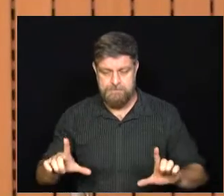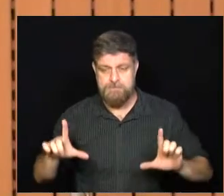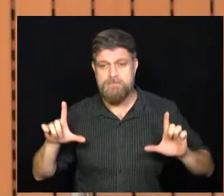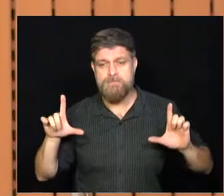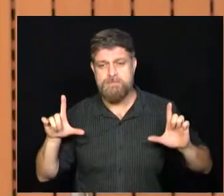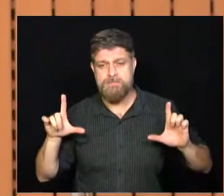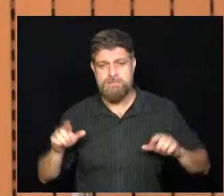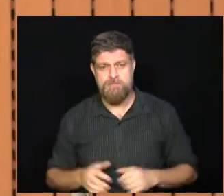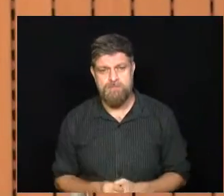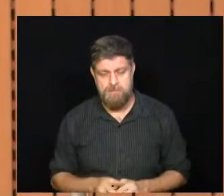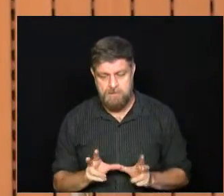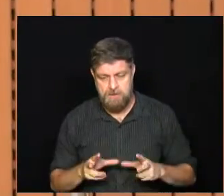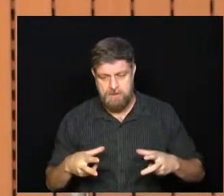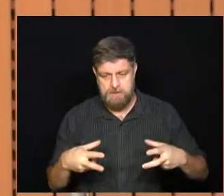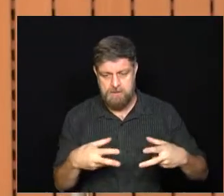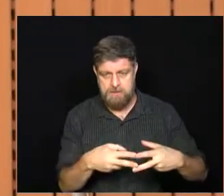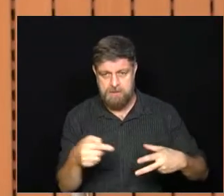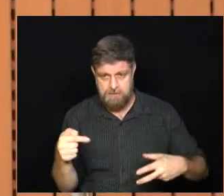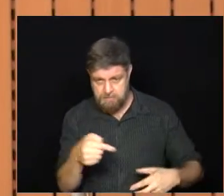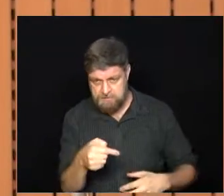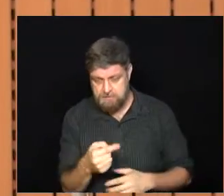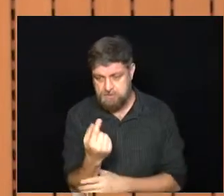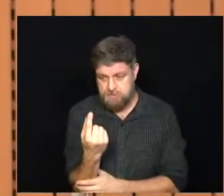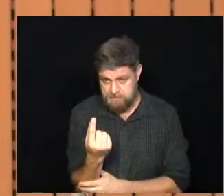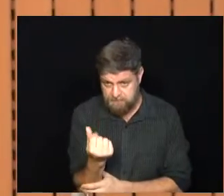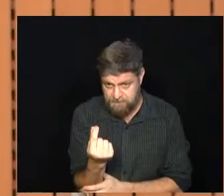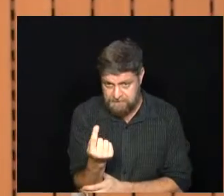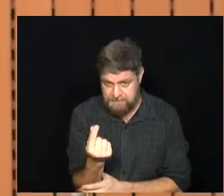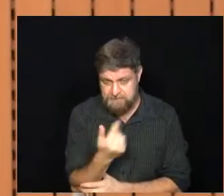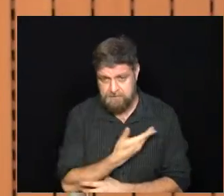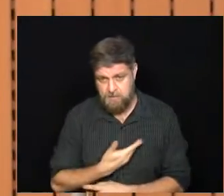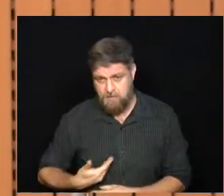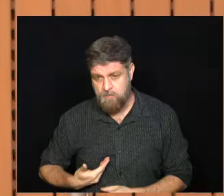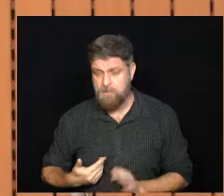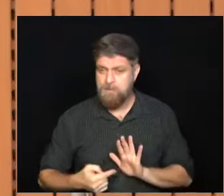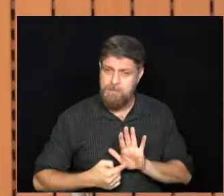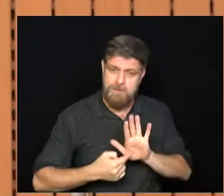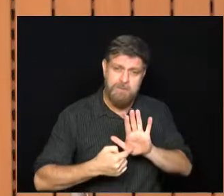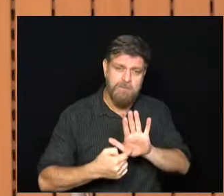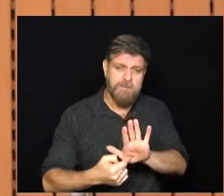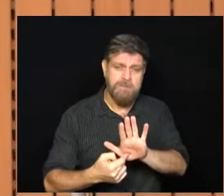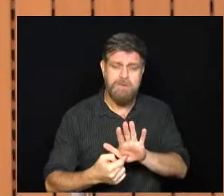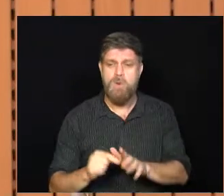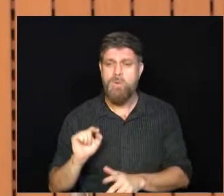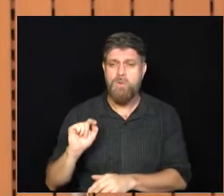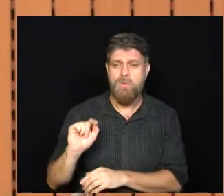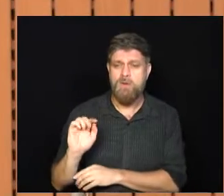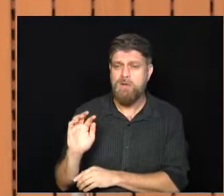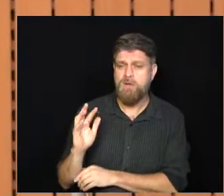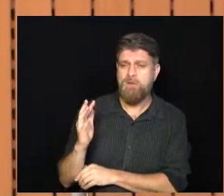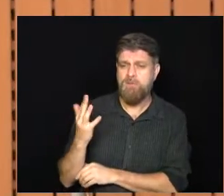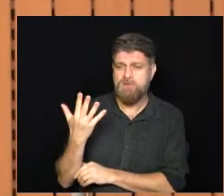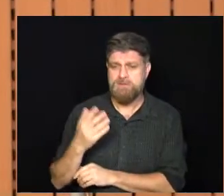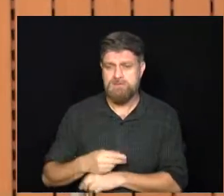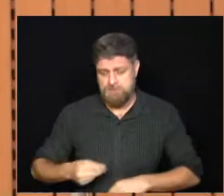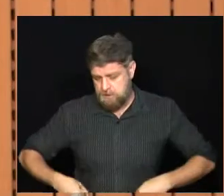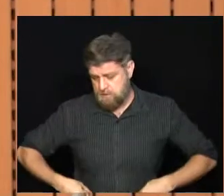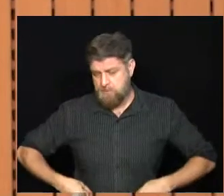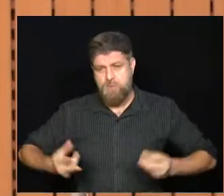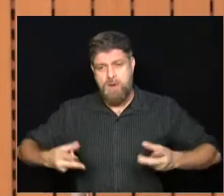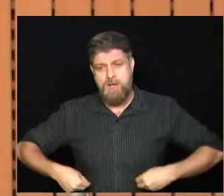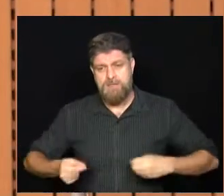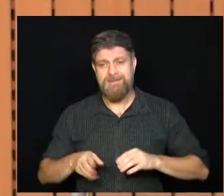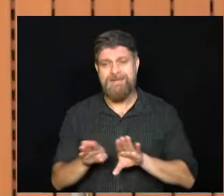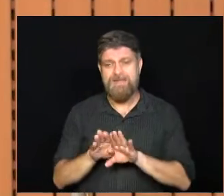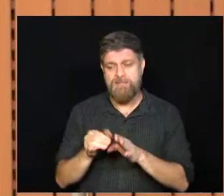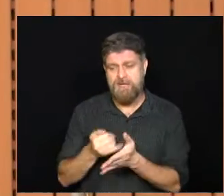Vereadores, nesta comissão, para apresentar o que aconteceu de despesas e